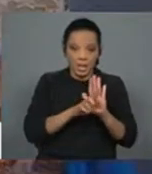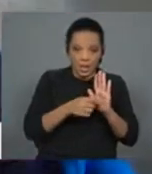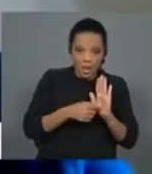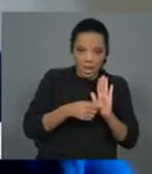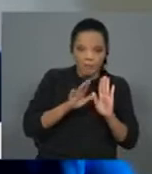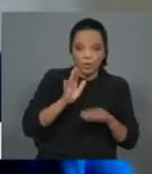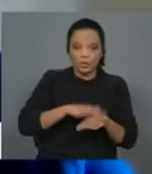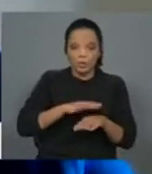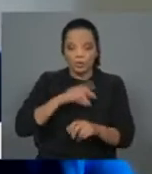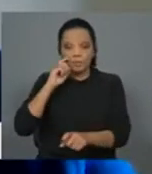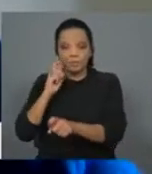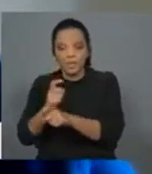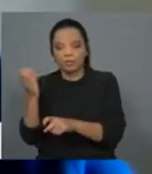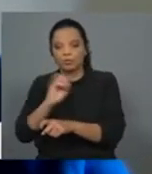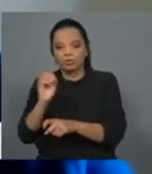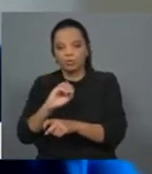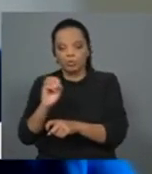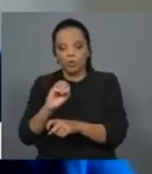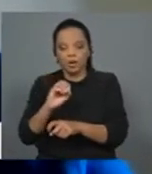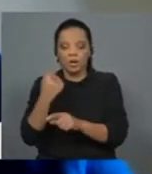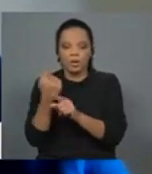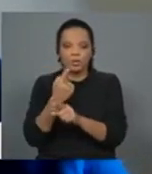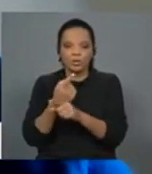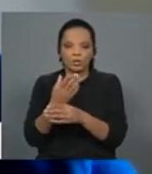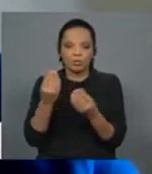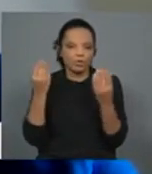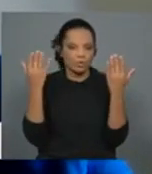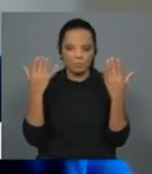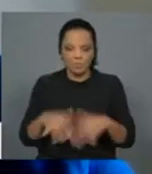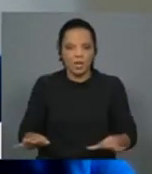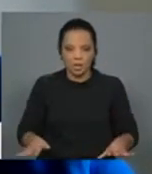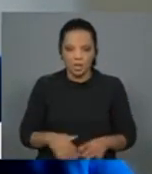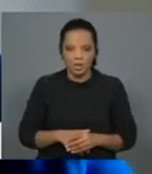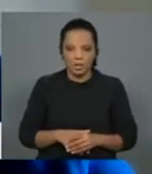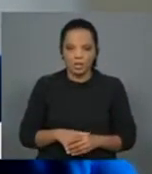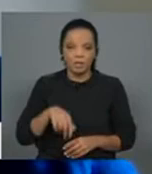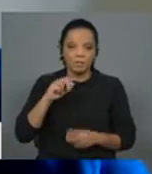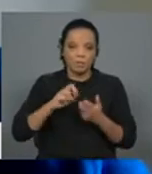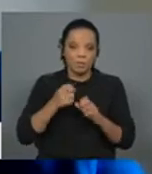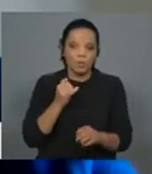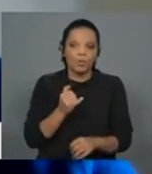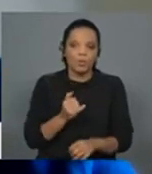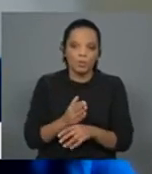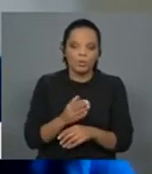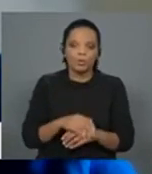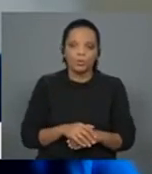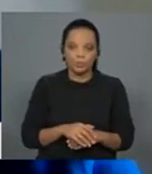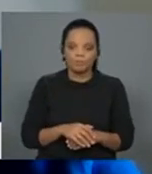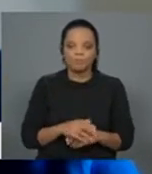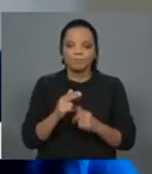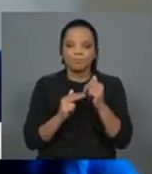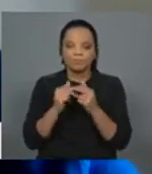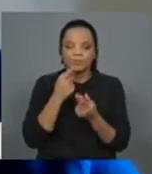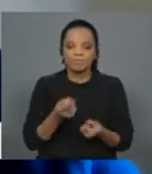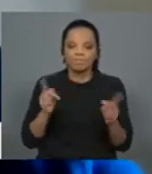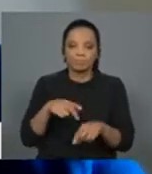não fiscalizamos o seu cumprimento, há muitas coisas mal feitas. E temos outro problema, que é a reabilitação que tem andado a ser